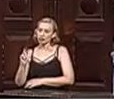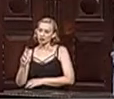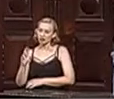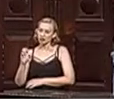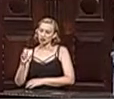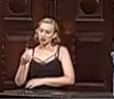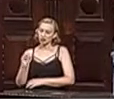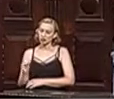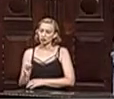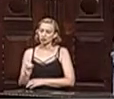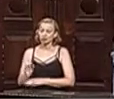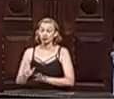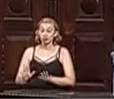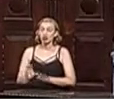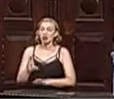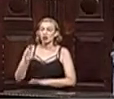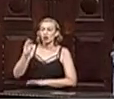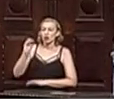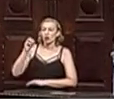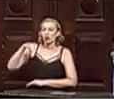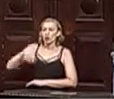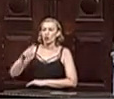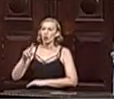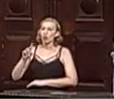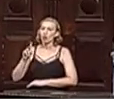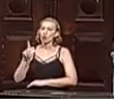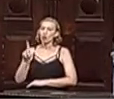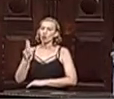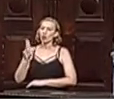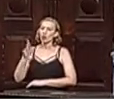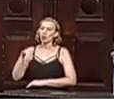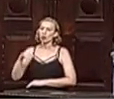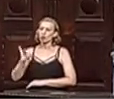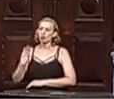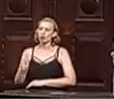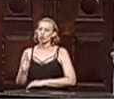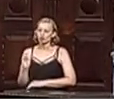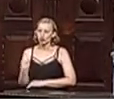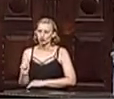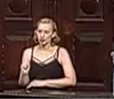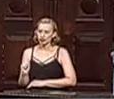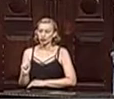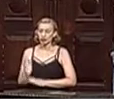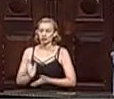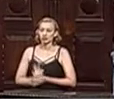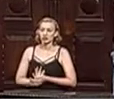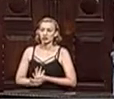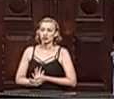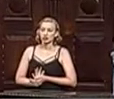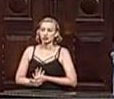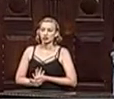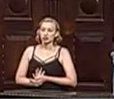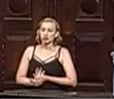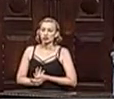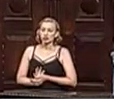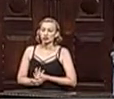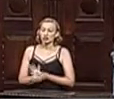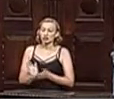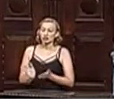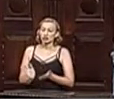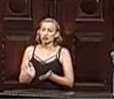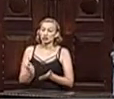presidente, a Conlurb, orgulho da cidade do Rio de Janeiro e dos cariocas, está sendo absolutamente